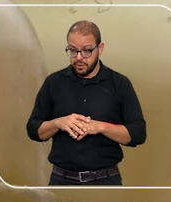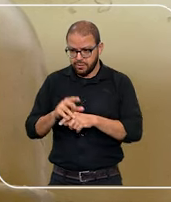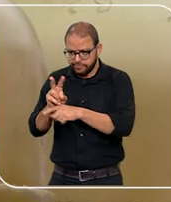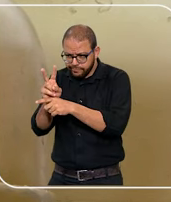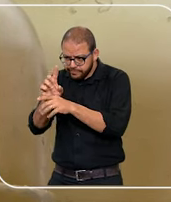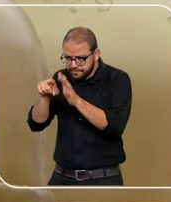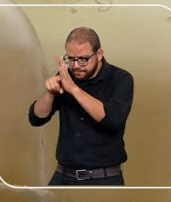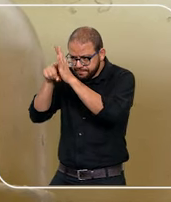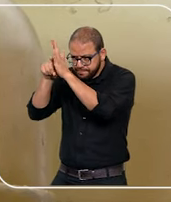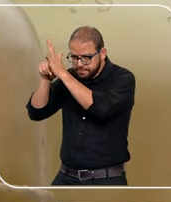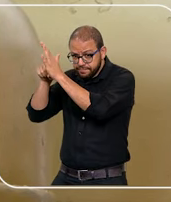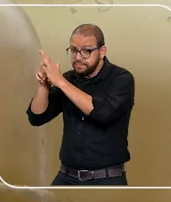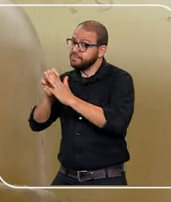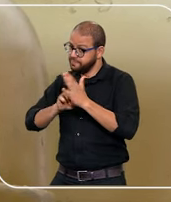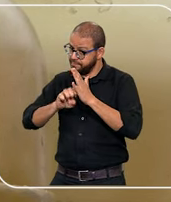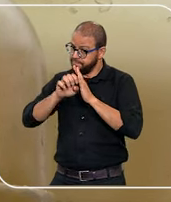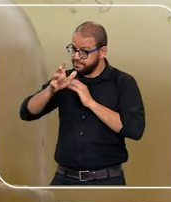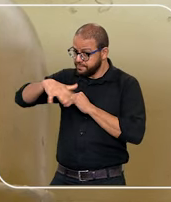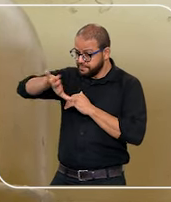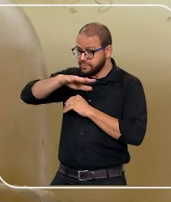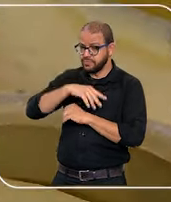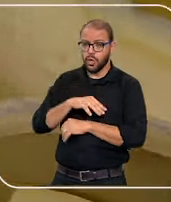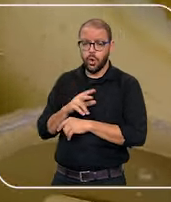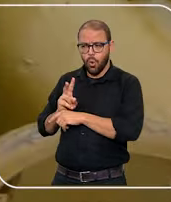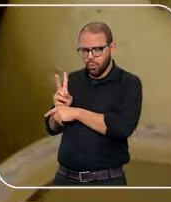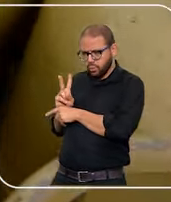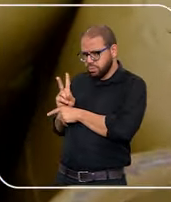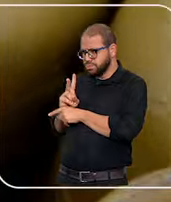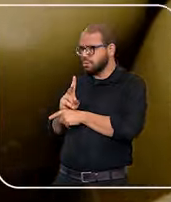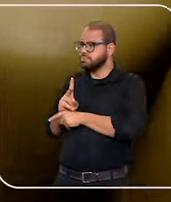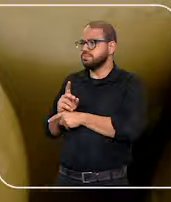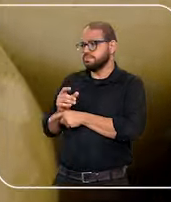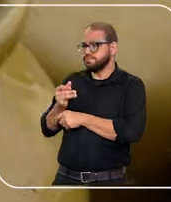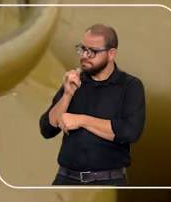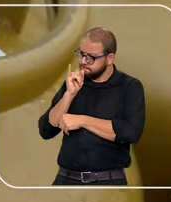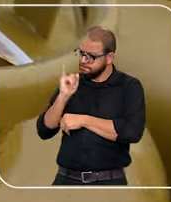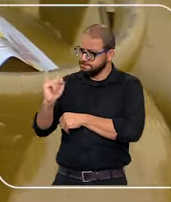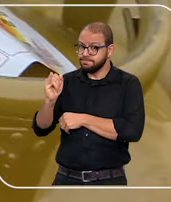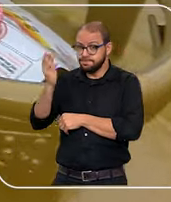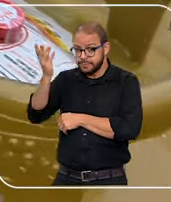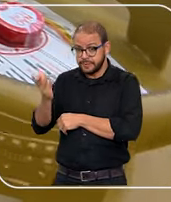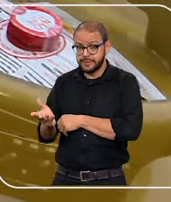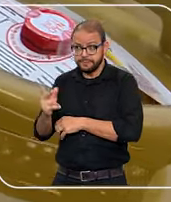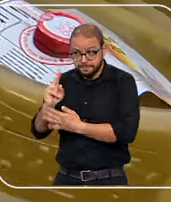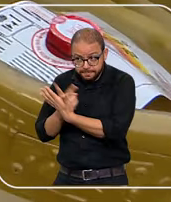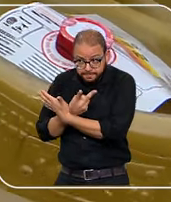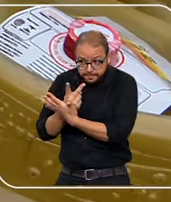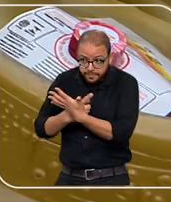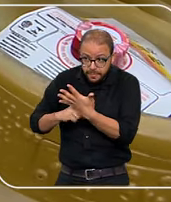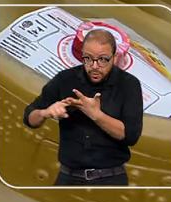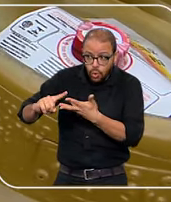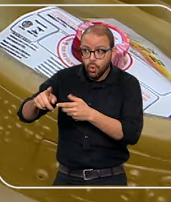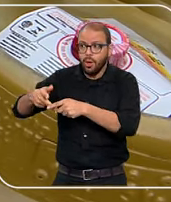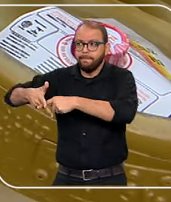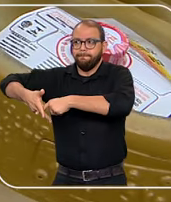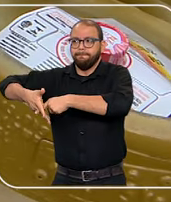que, durante a fiscalização desses empreendimentos, o fiscal faça uma notificação para que a eventual irregularidade seja